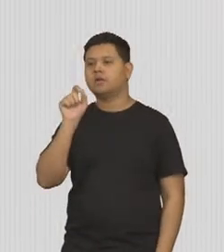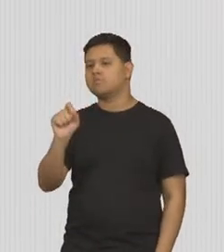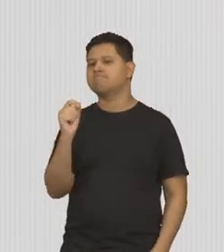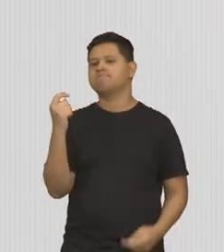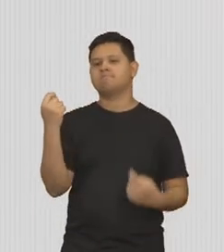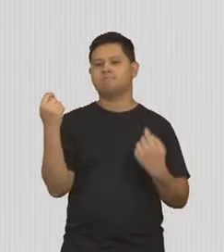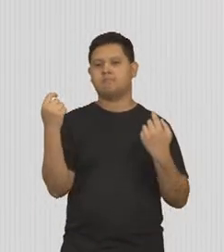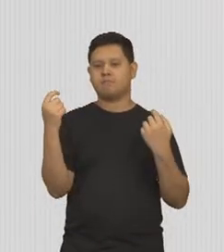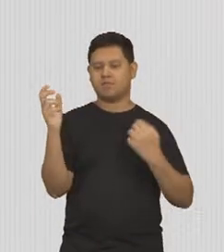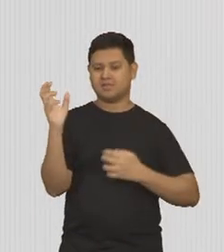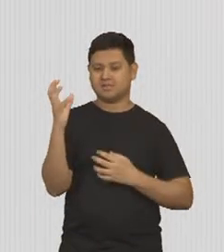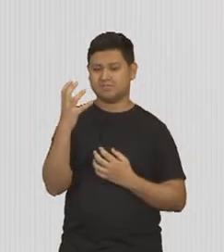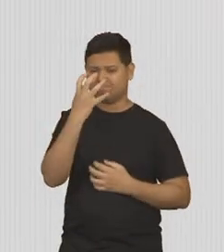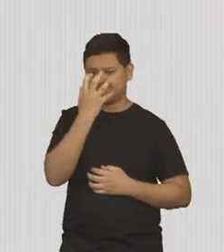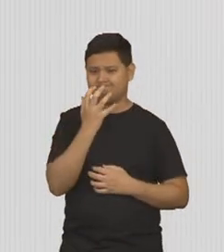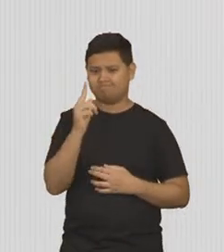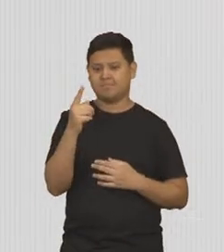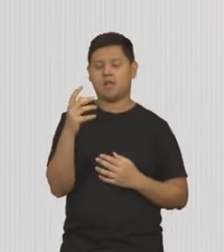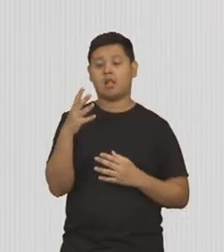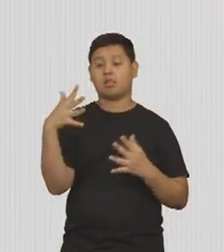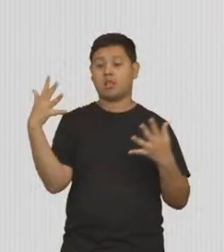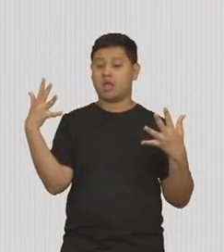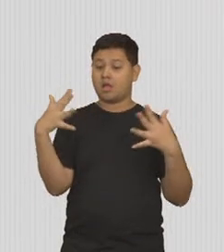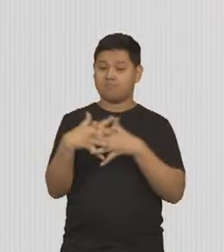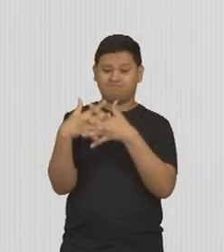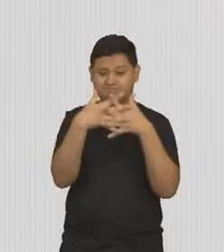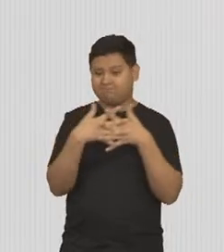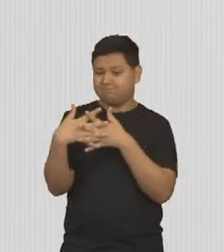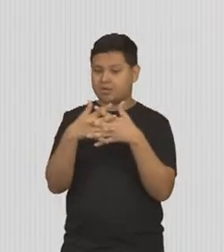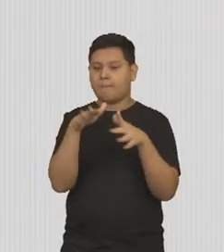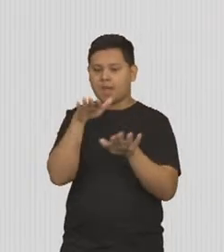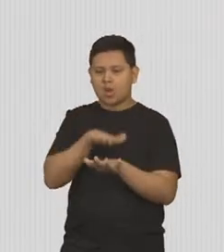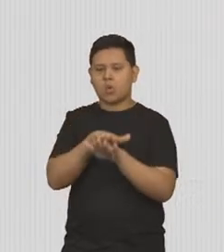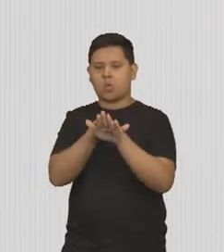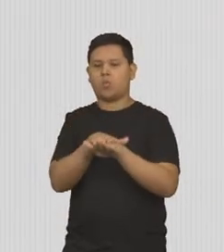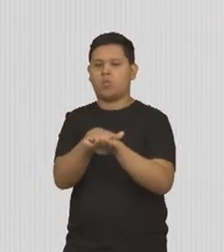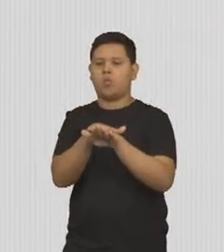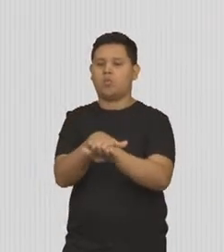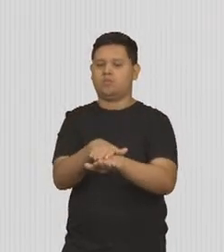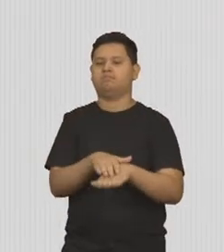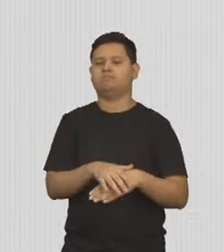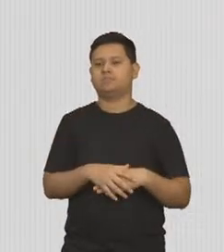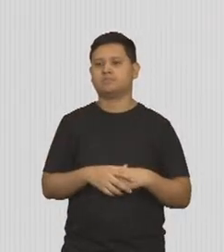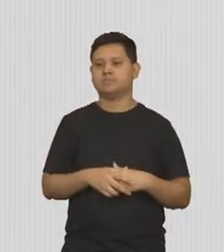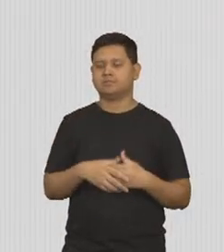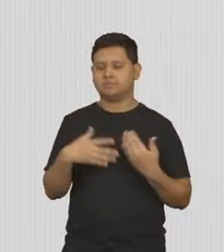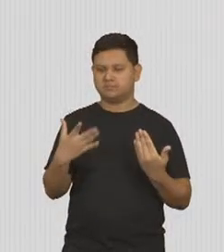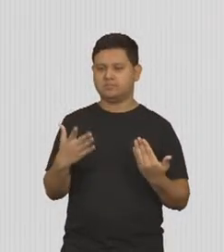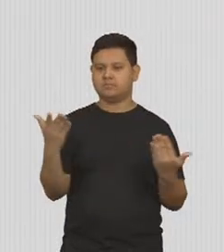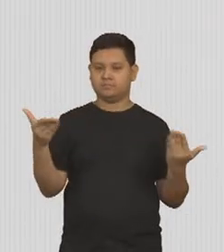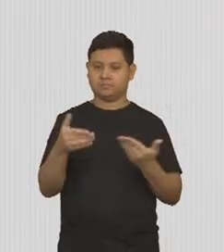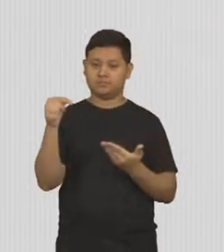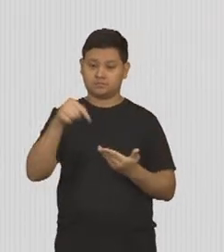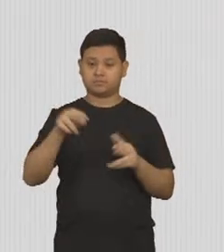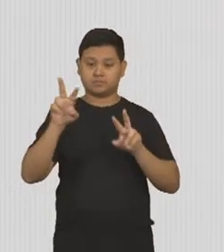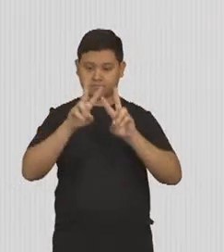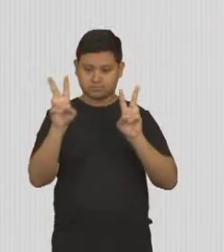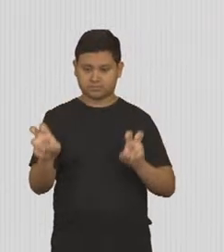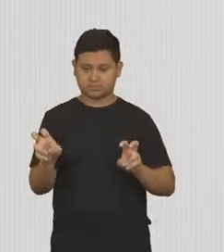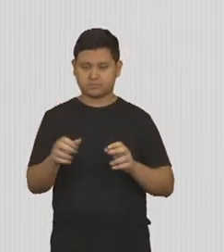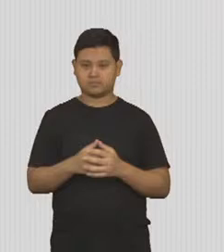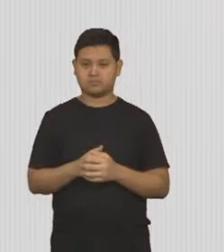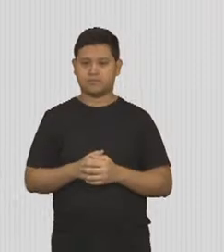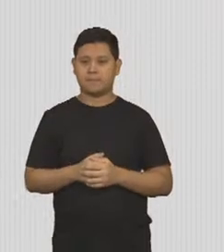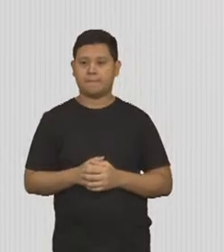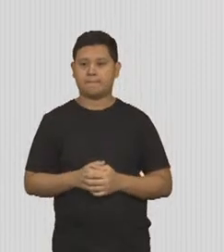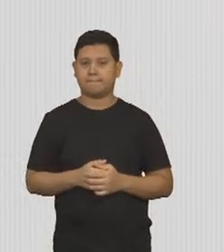muito severo, que atrapalha inclusive o trânsito de pessoas, o tráfego de pessoas. E já que a gente está falando, já